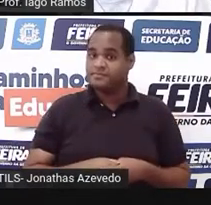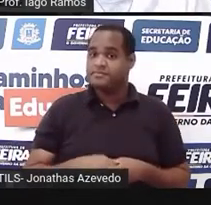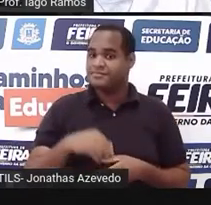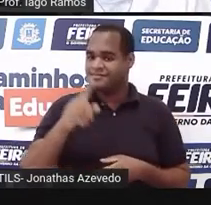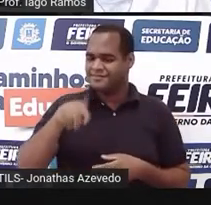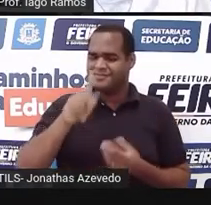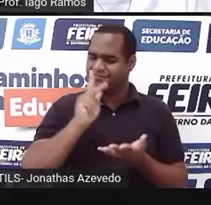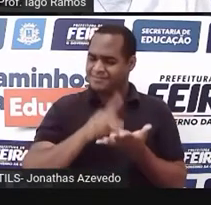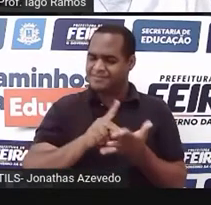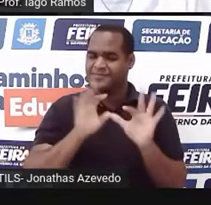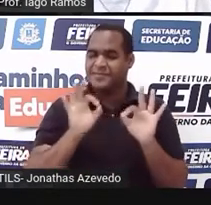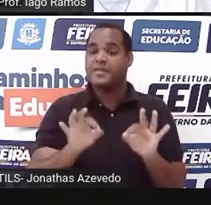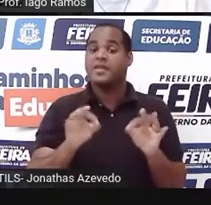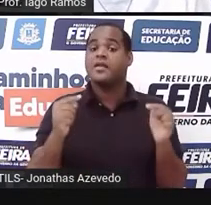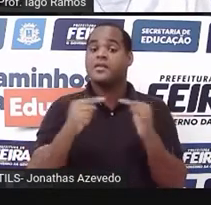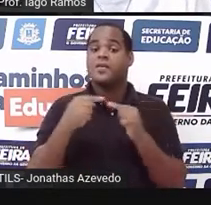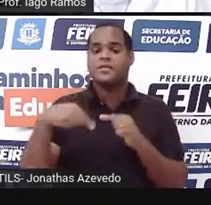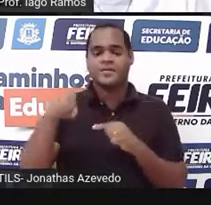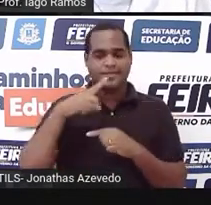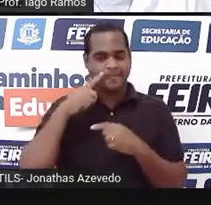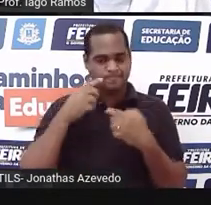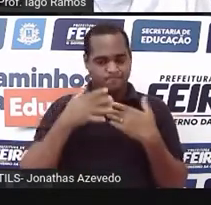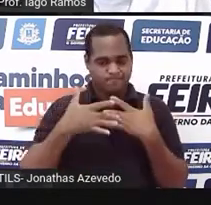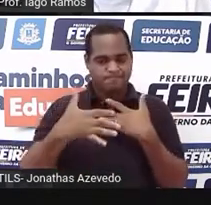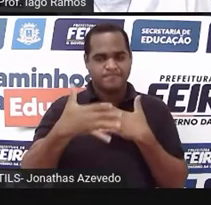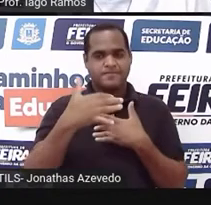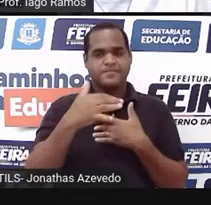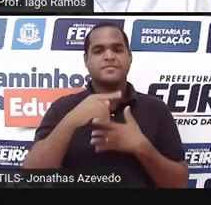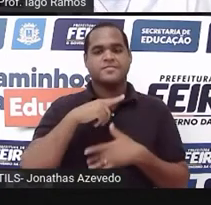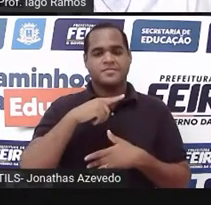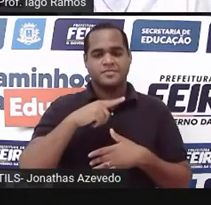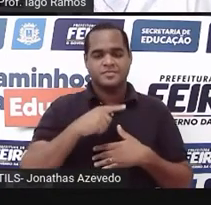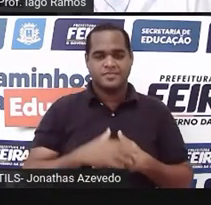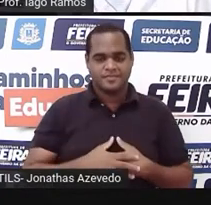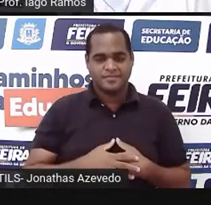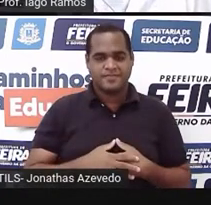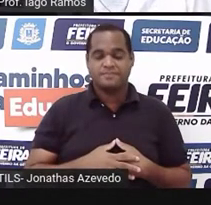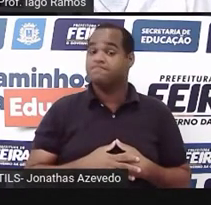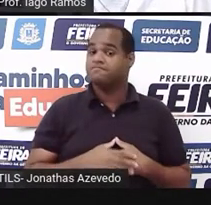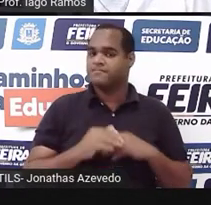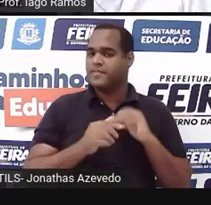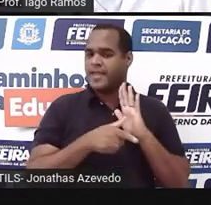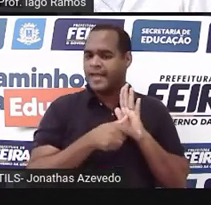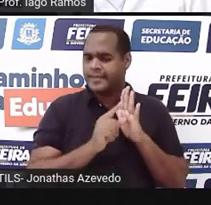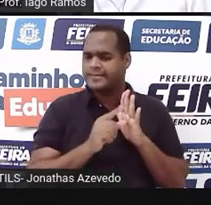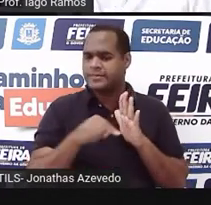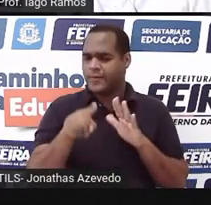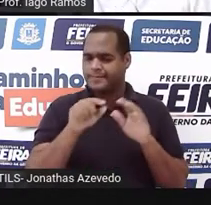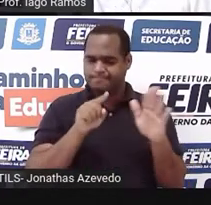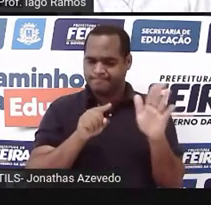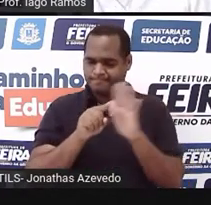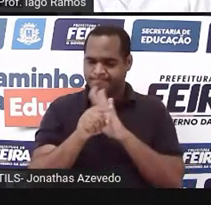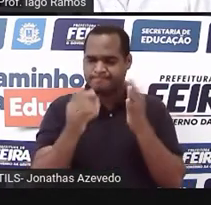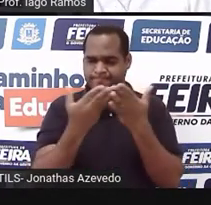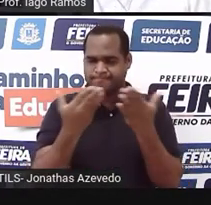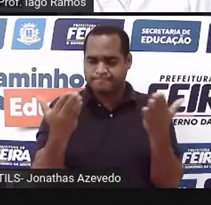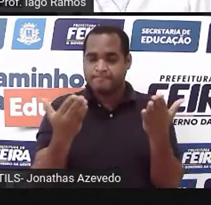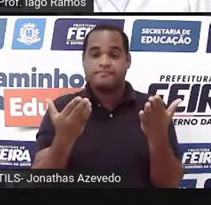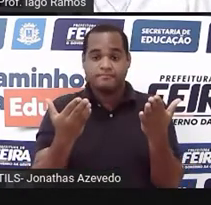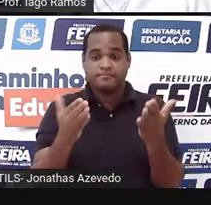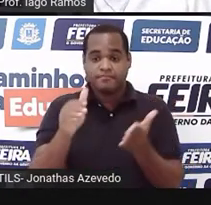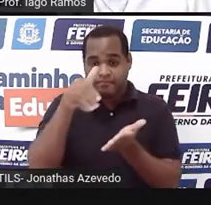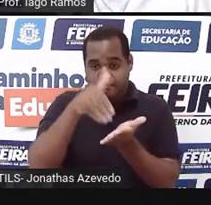aí vamos agora avançar né mas antes de avançar deixa eu te fazer uma pergunta até